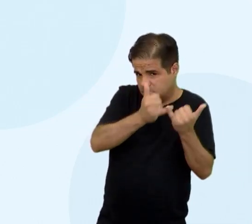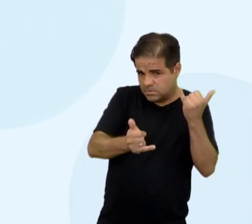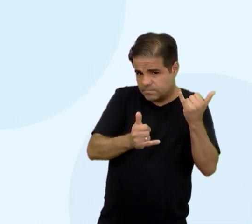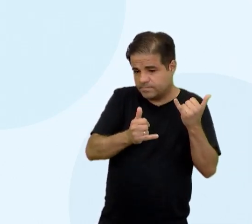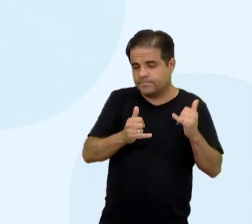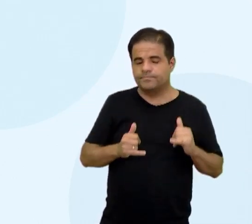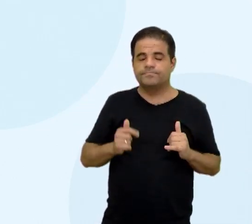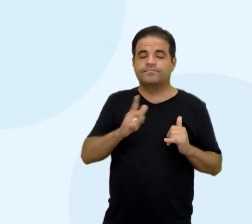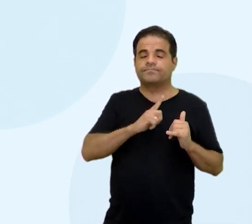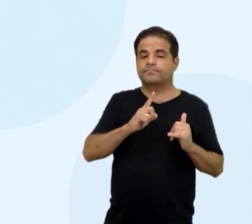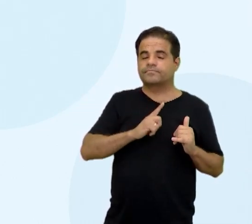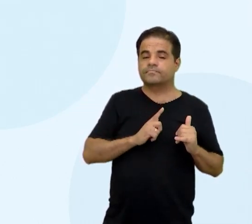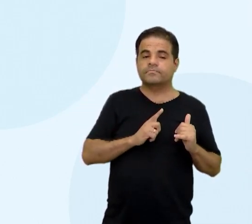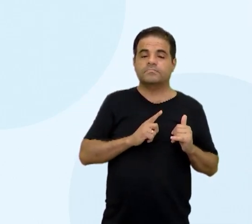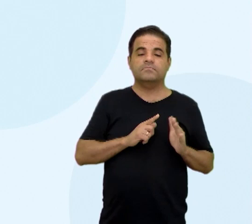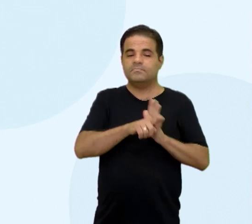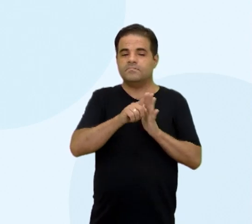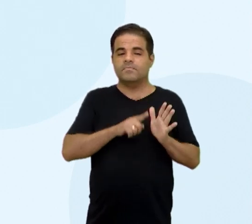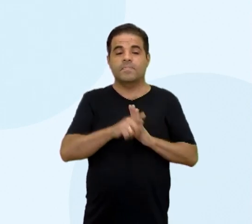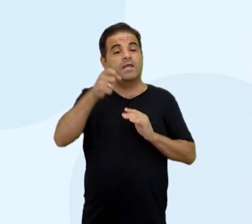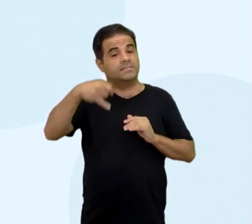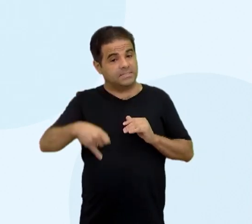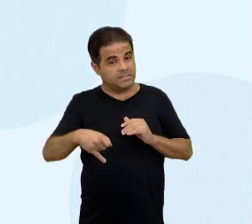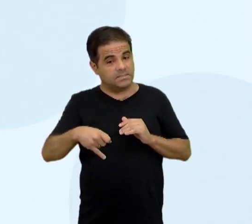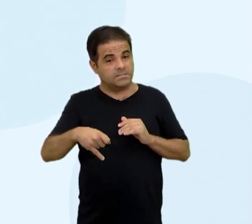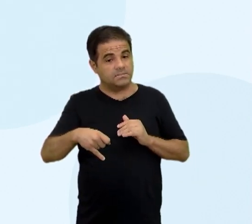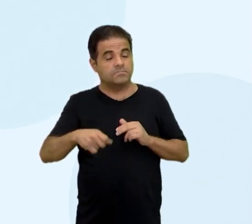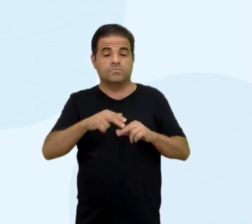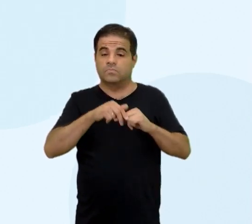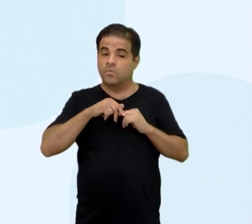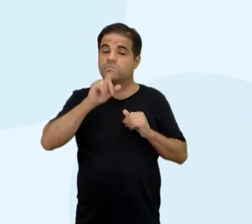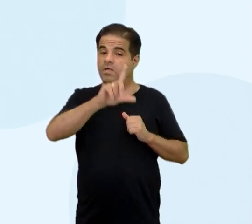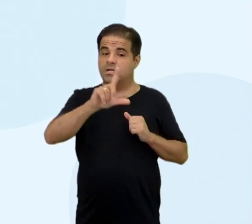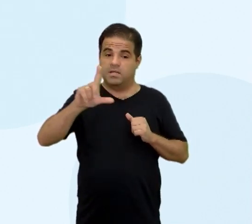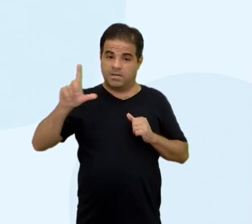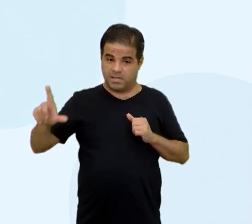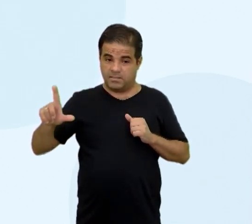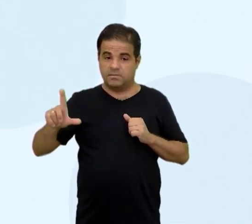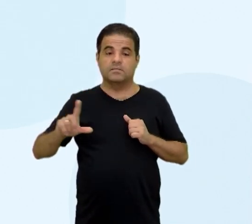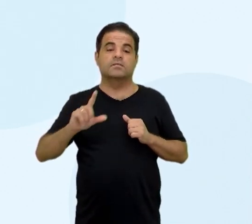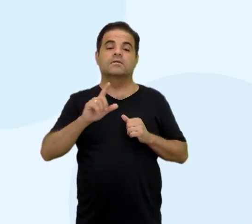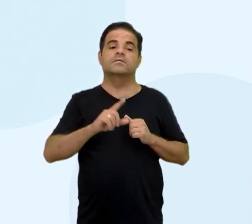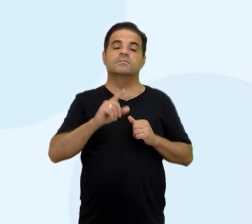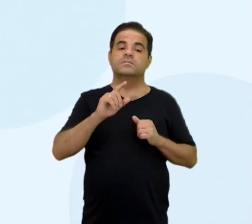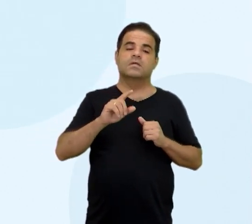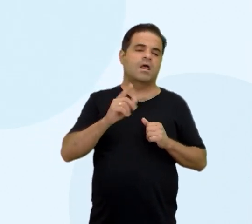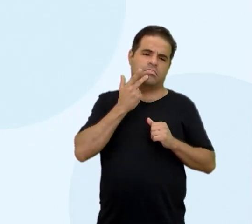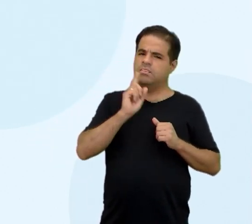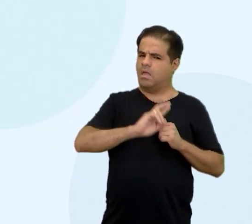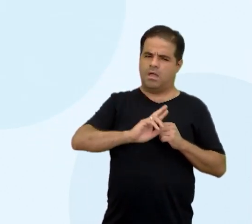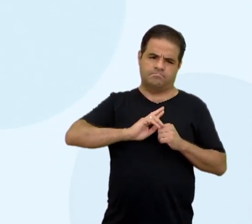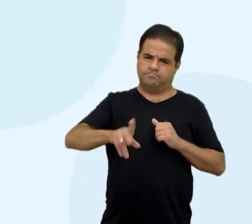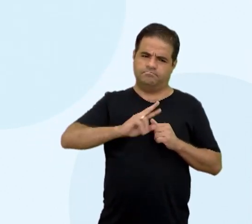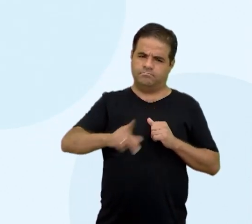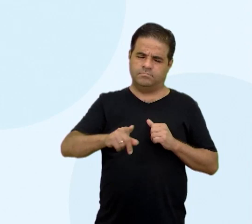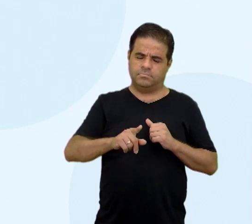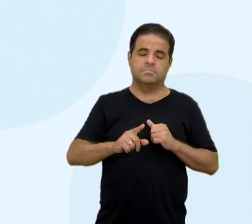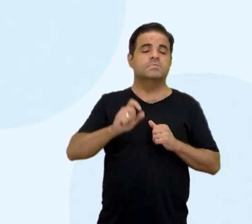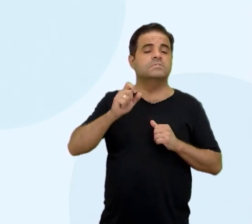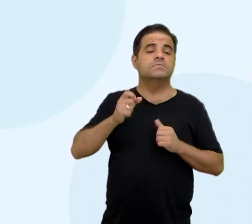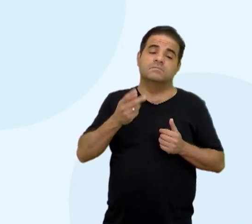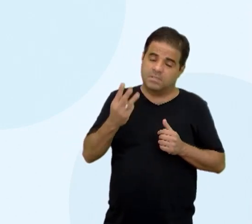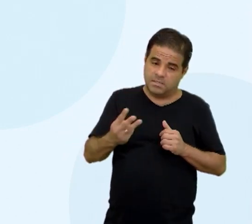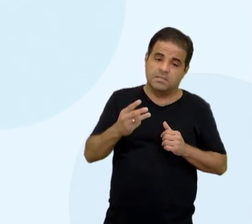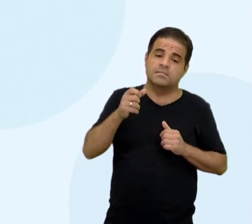semelhantes. Tem aí na enquete de vocês, sim, pelo caso lado, lado, lado. Tem que não são semelhantes.